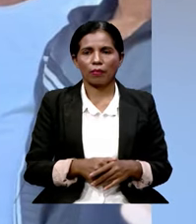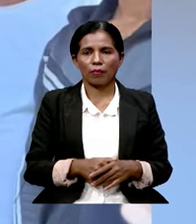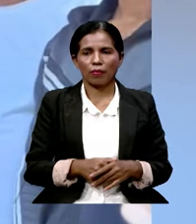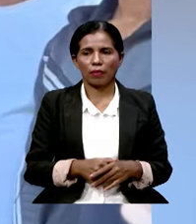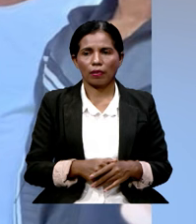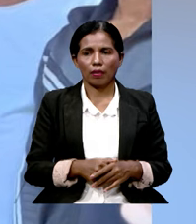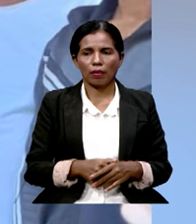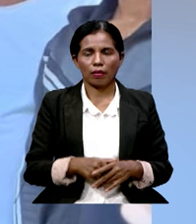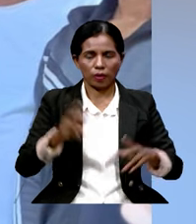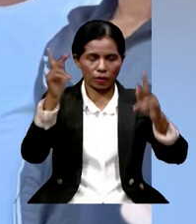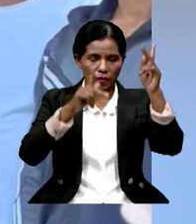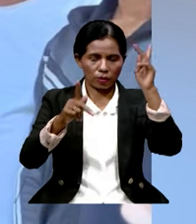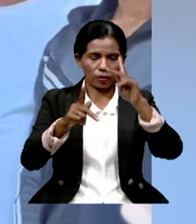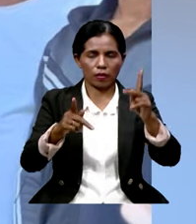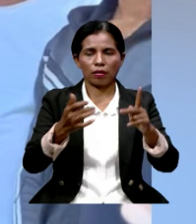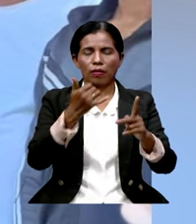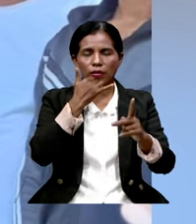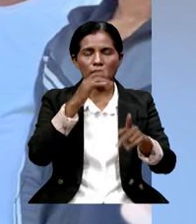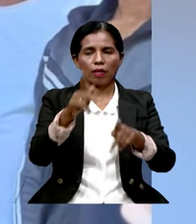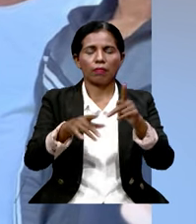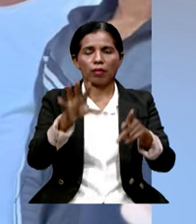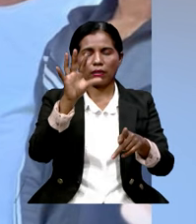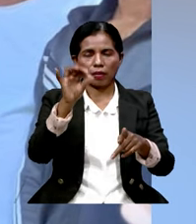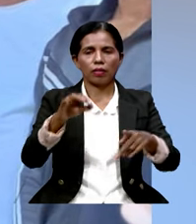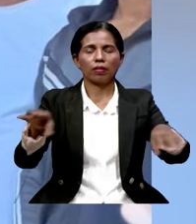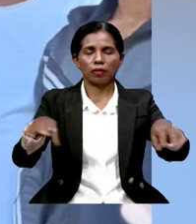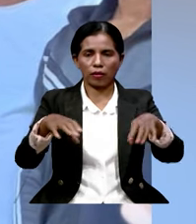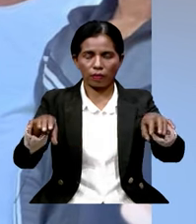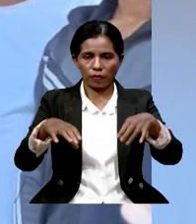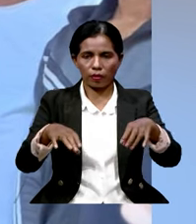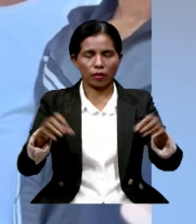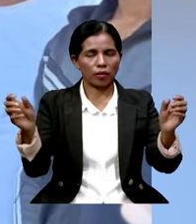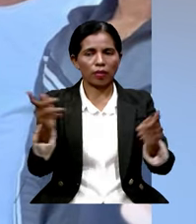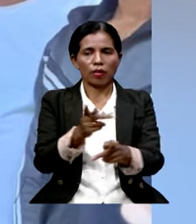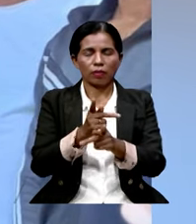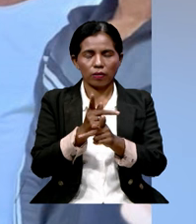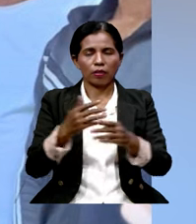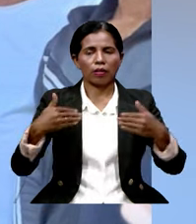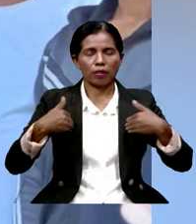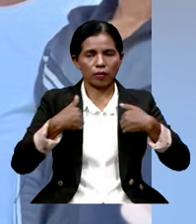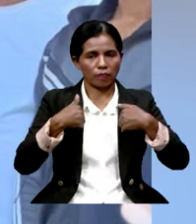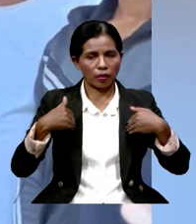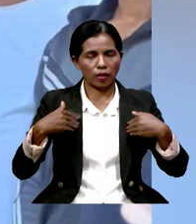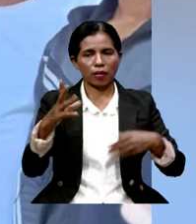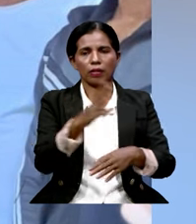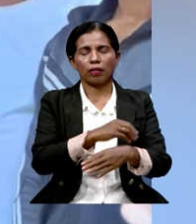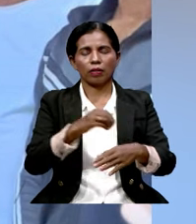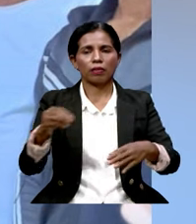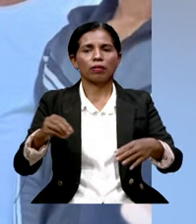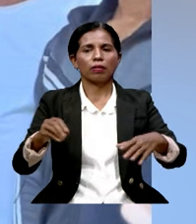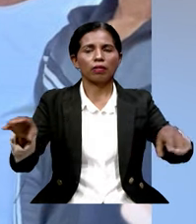concreto sira, nan sia serviço la cuidado animal no